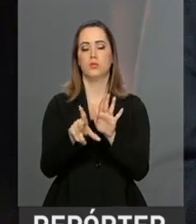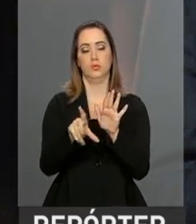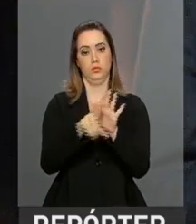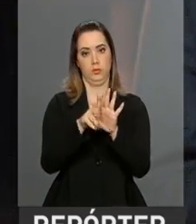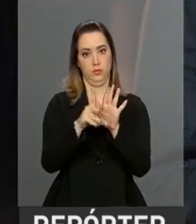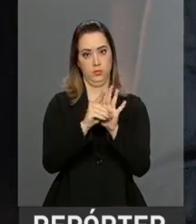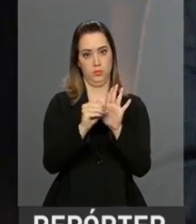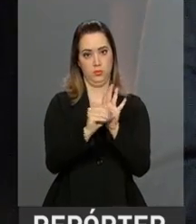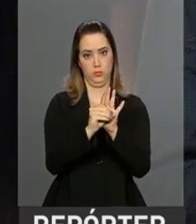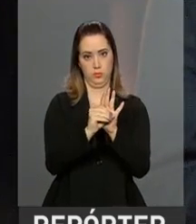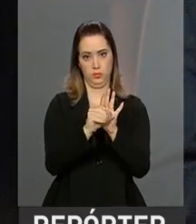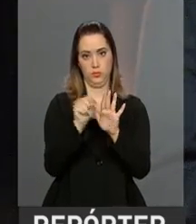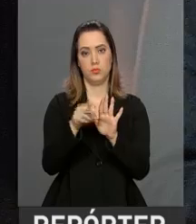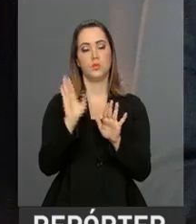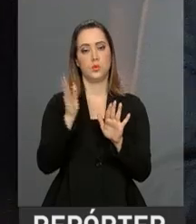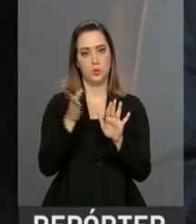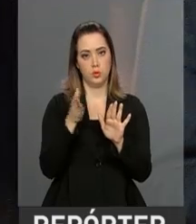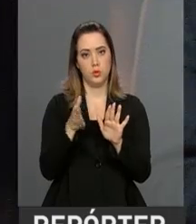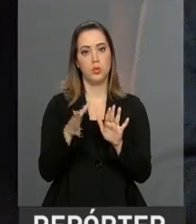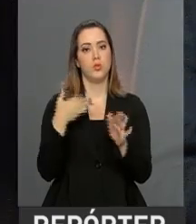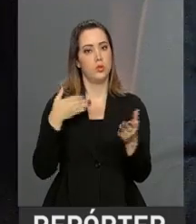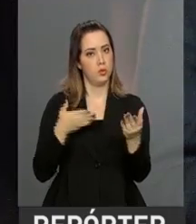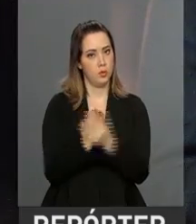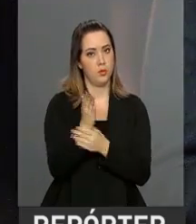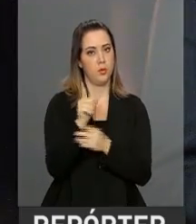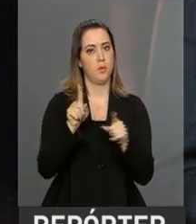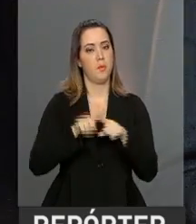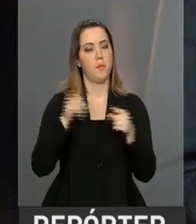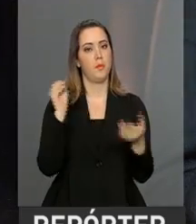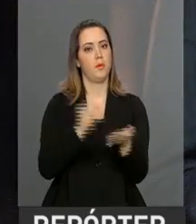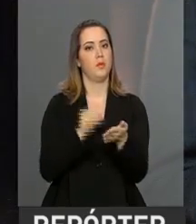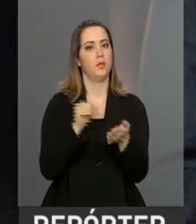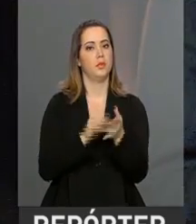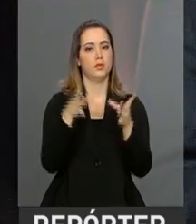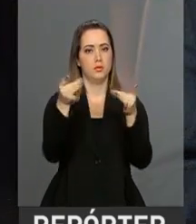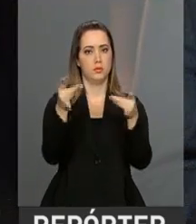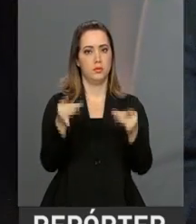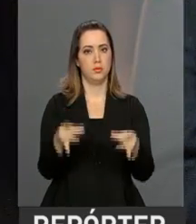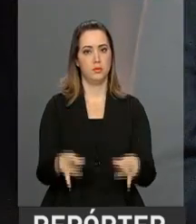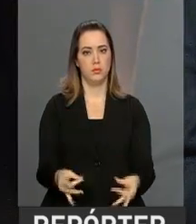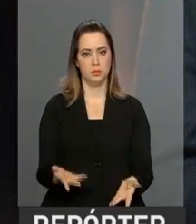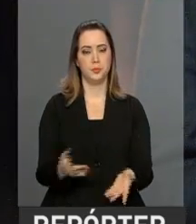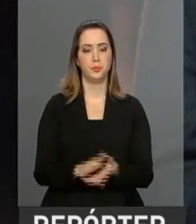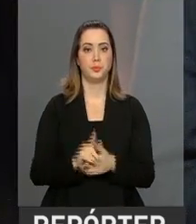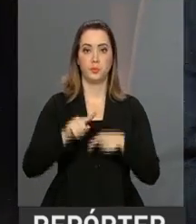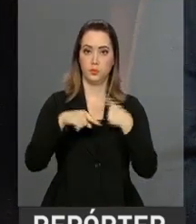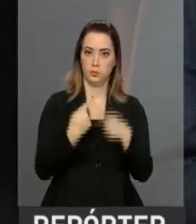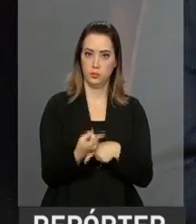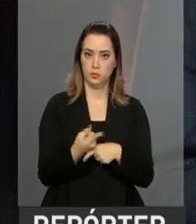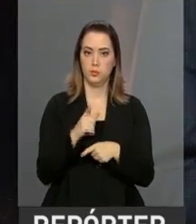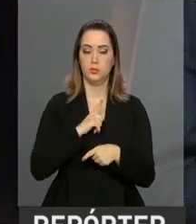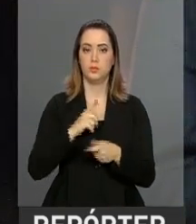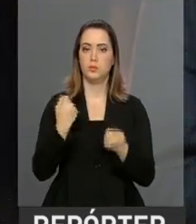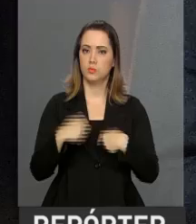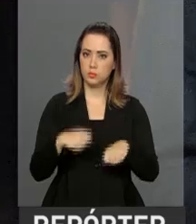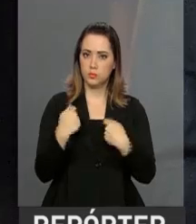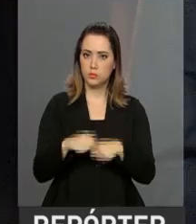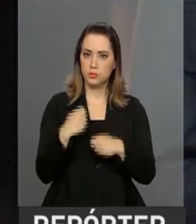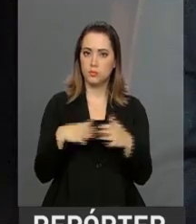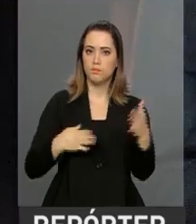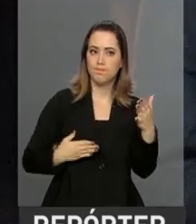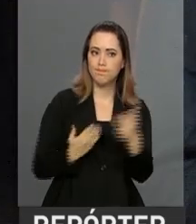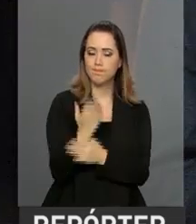o texto base já foi aprovado mas ainda faltam os destaques depois a LDO precisa ser